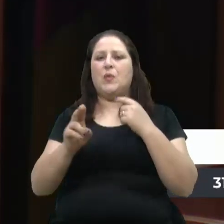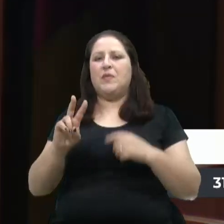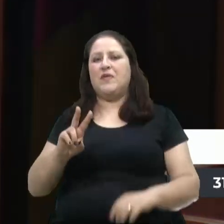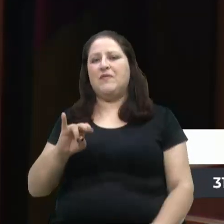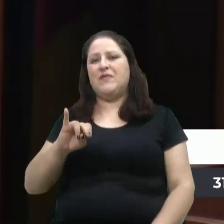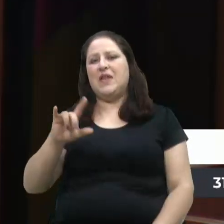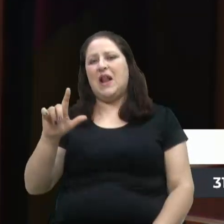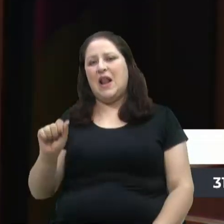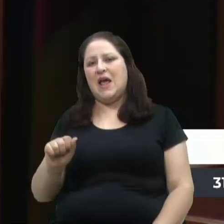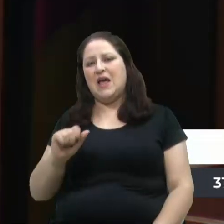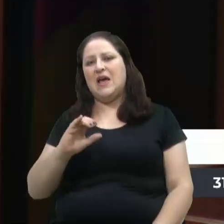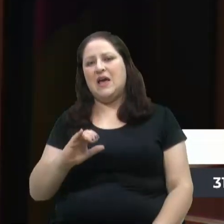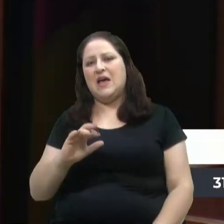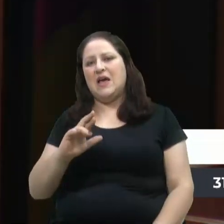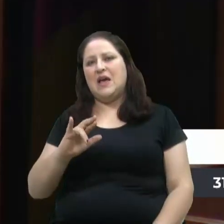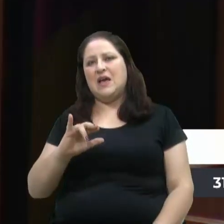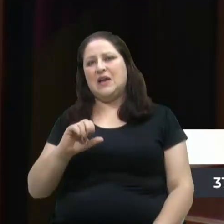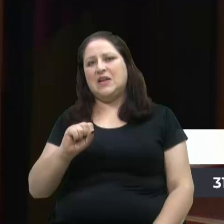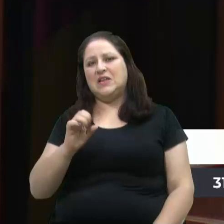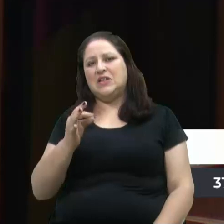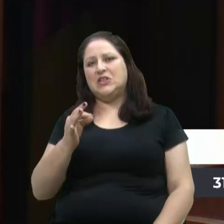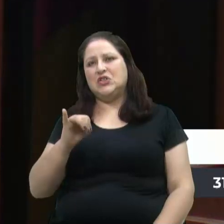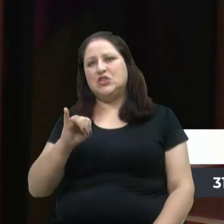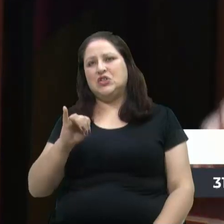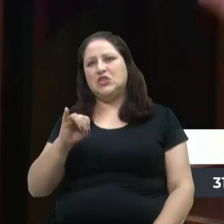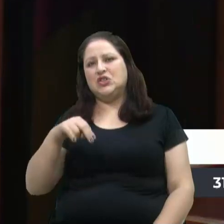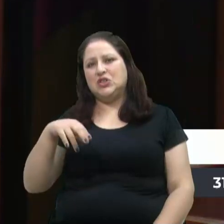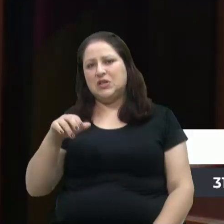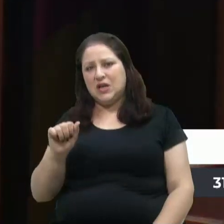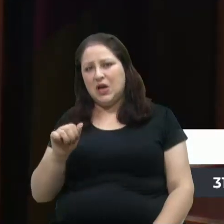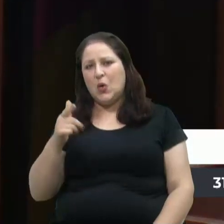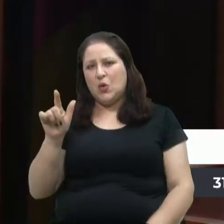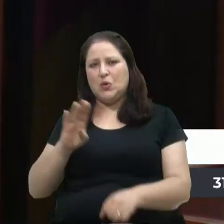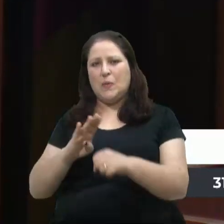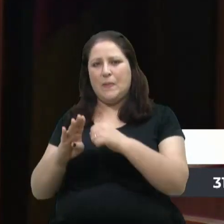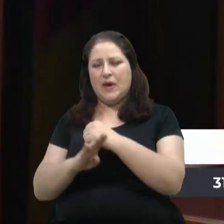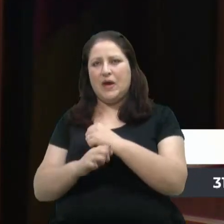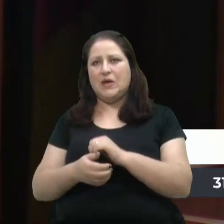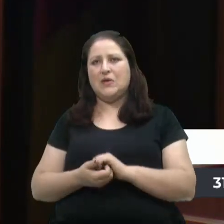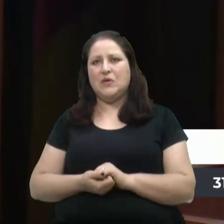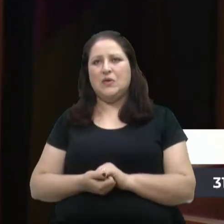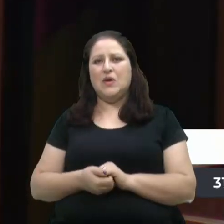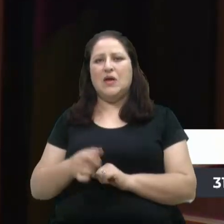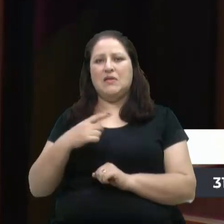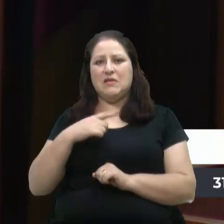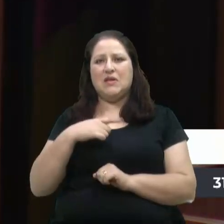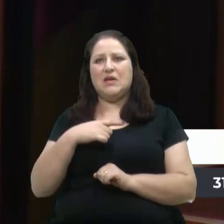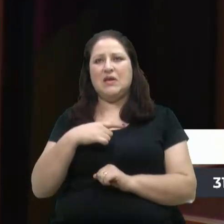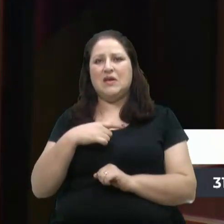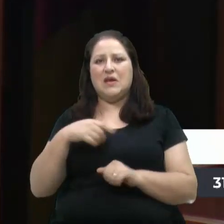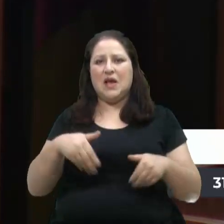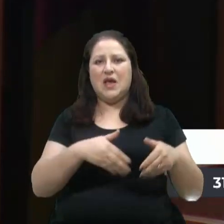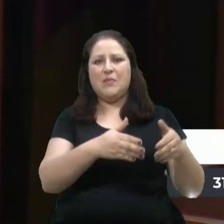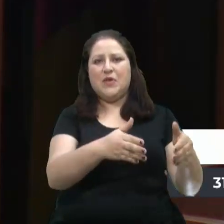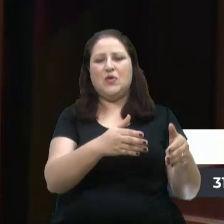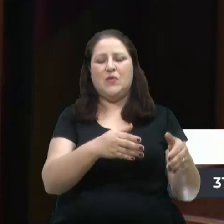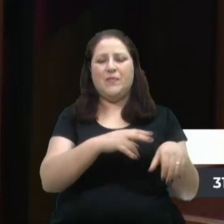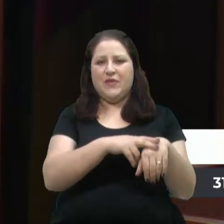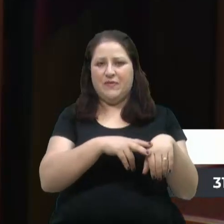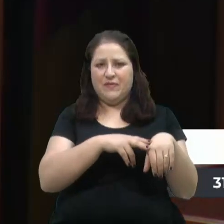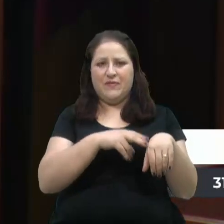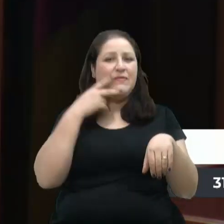e Sebastião Paulo Vila Cristina e sebastopol nós temos ali na estrada do da rota do vinho na estrada do Vinho